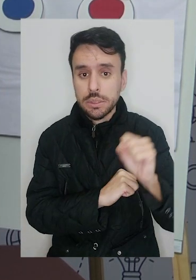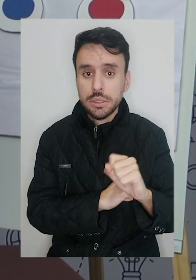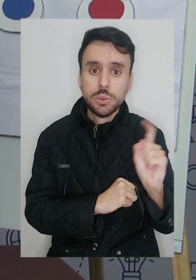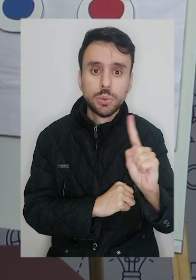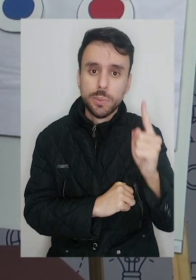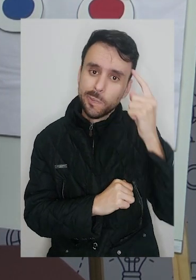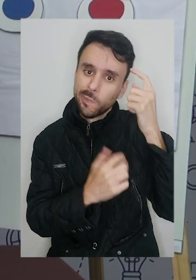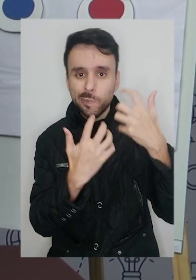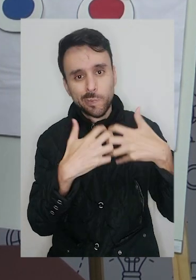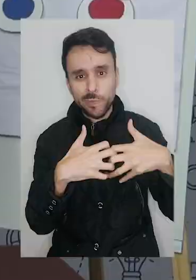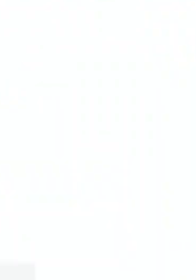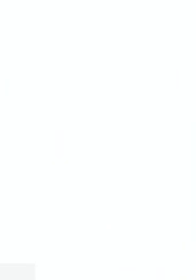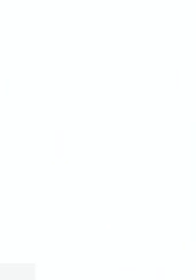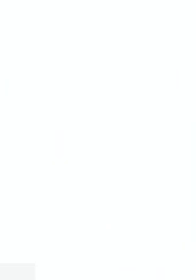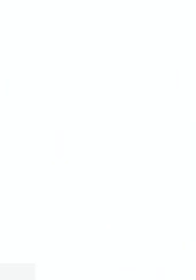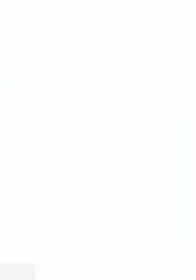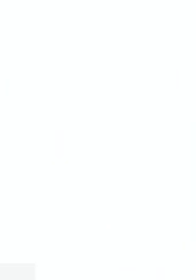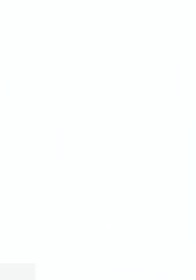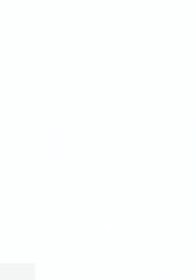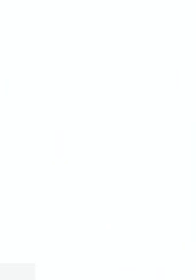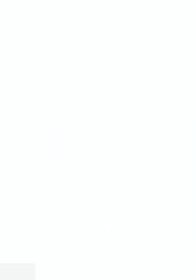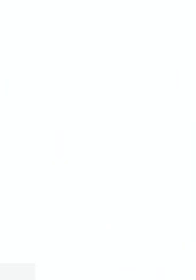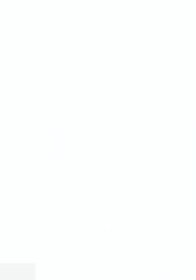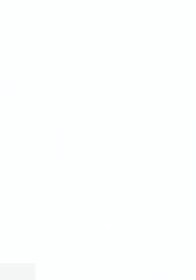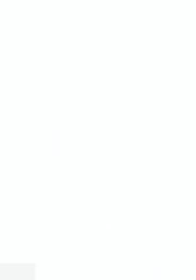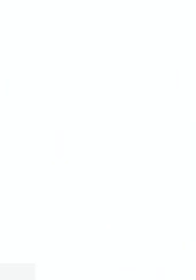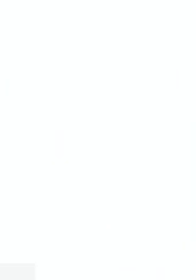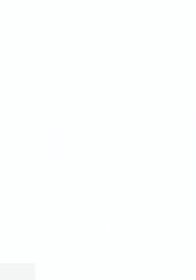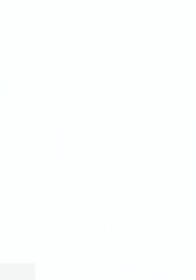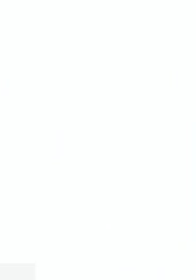para você tentar resolver.